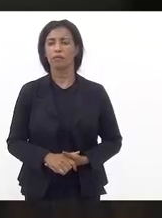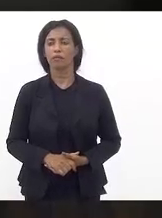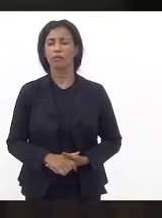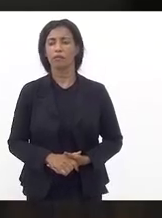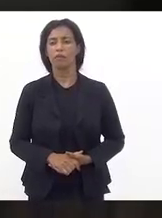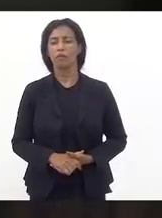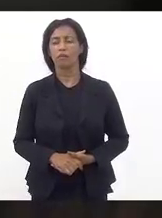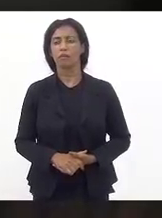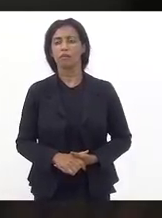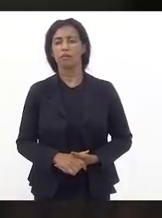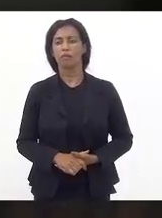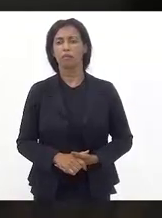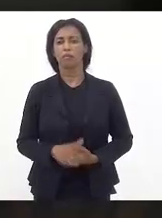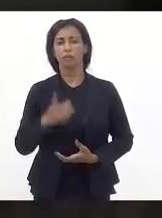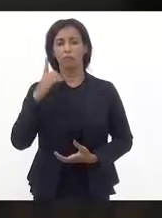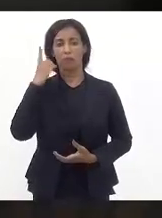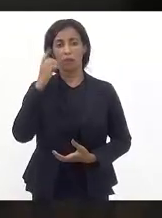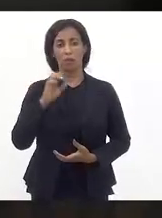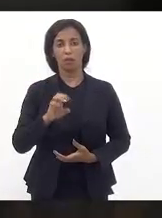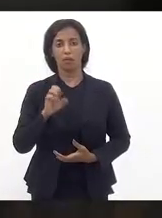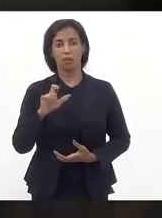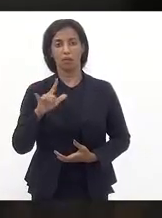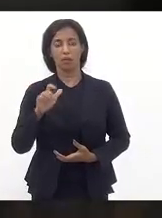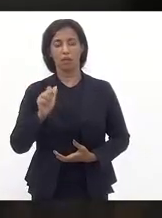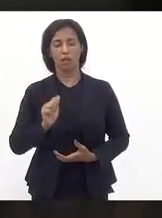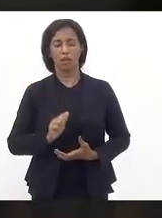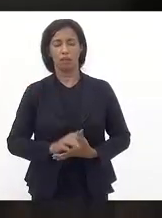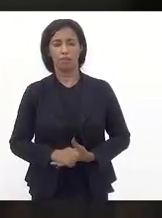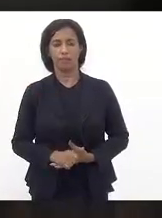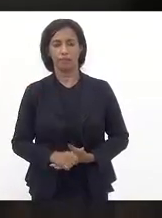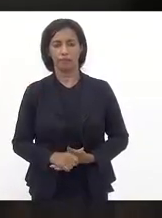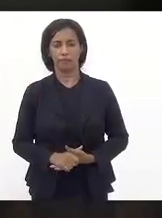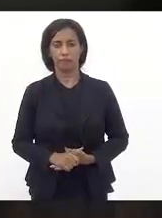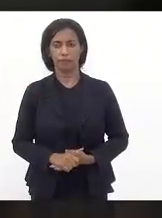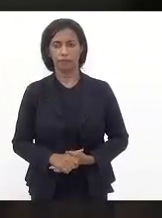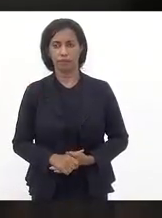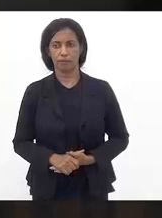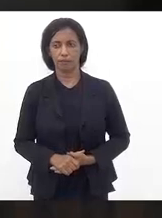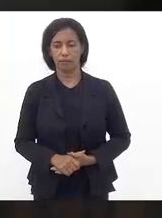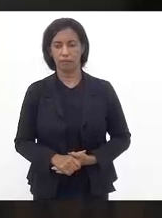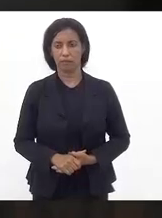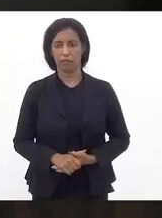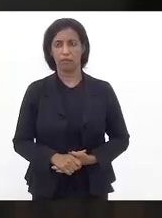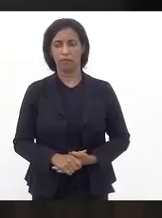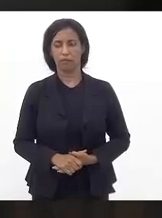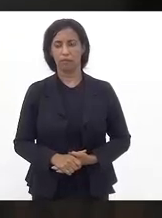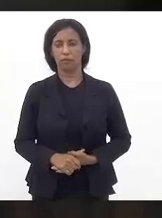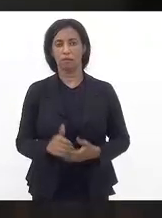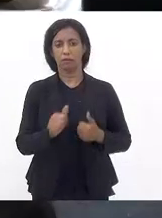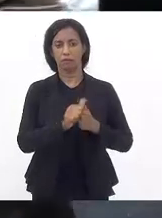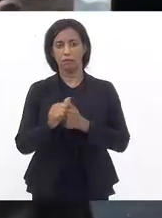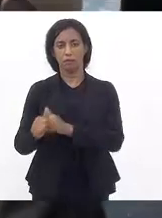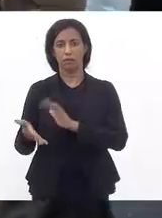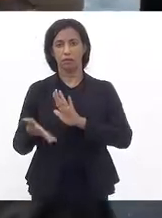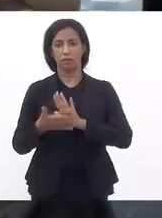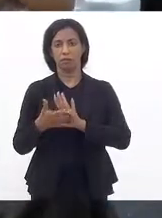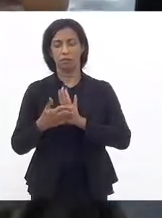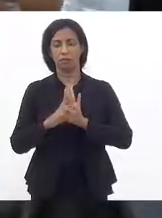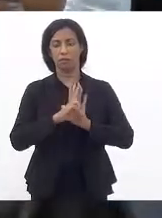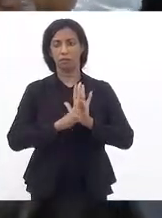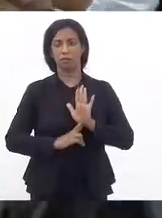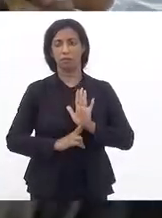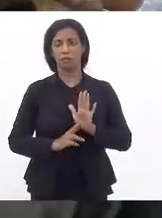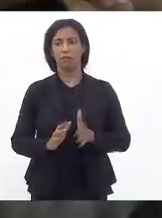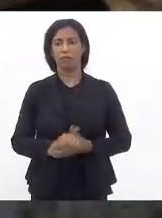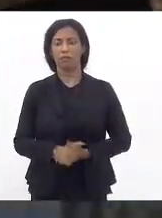Carvalho Deputado a Célia Jordão Oi eu acompanho o parecer da relatora